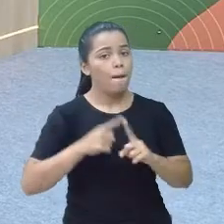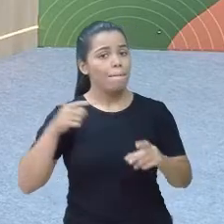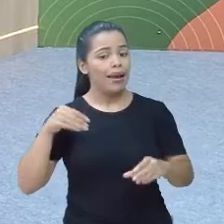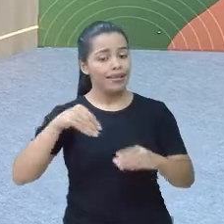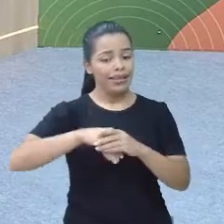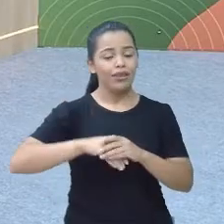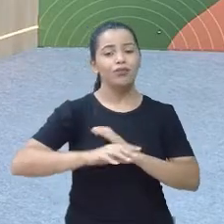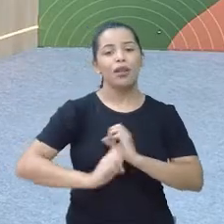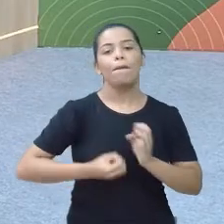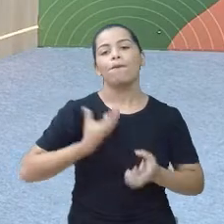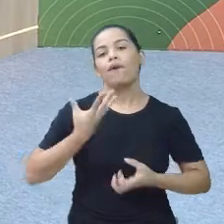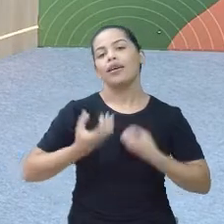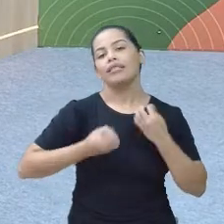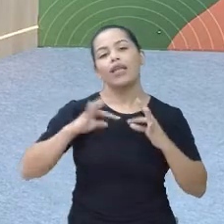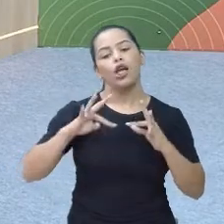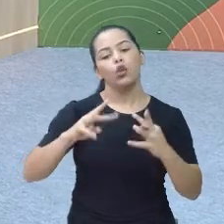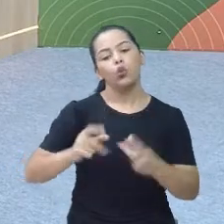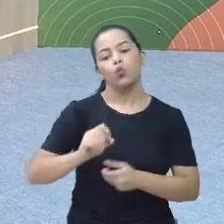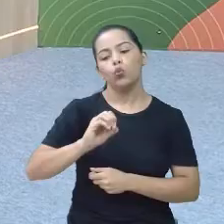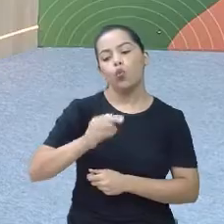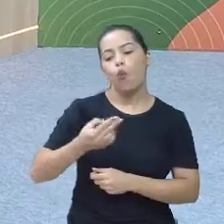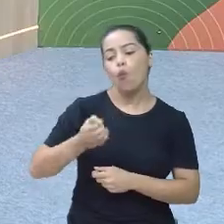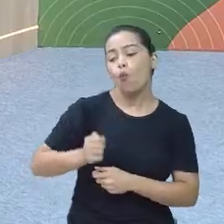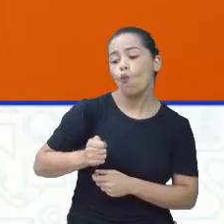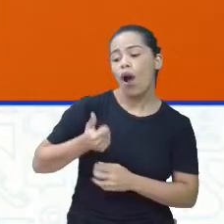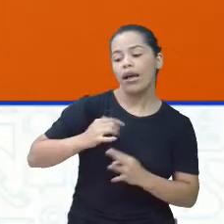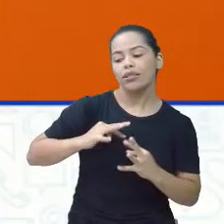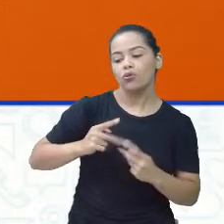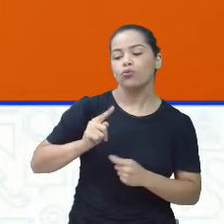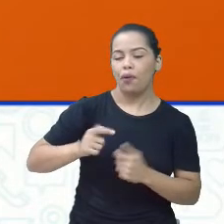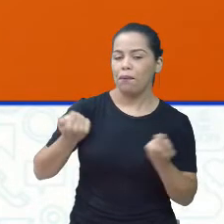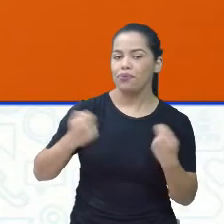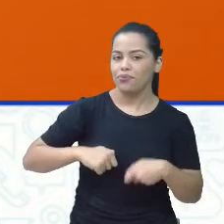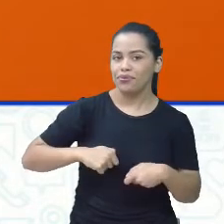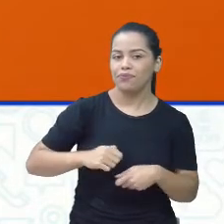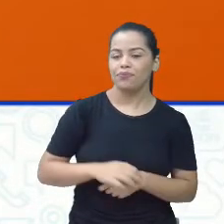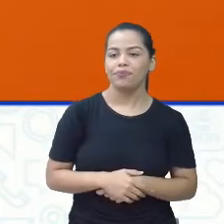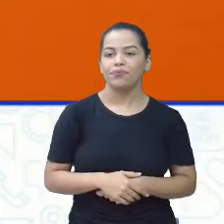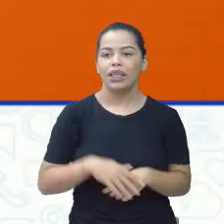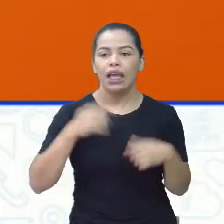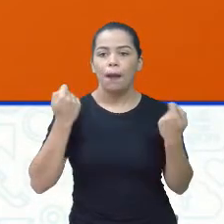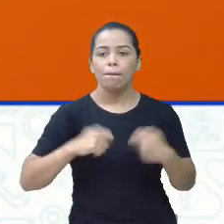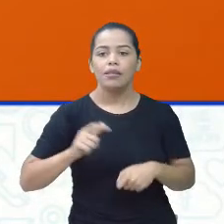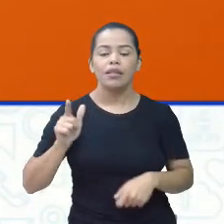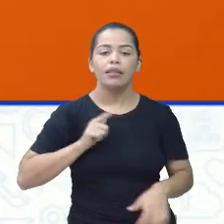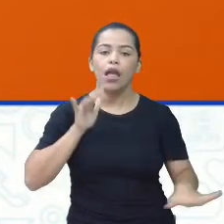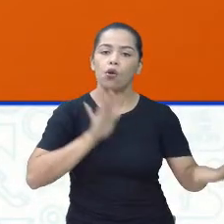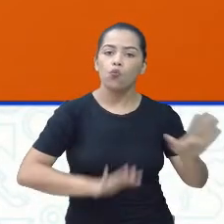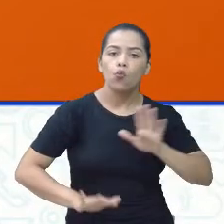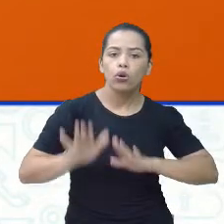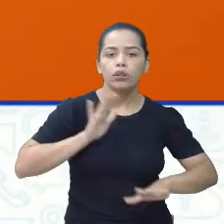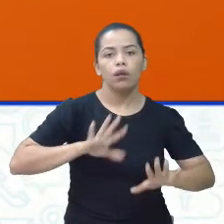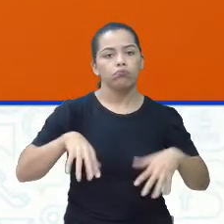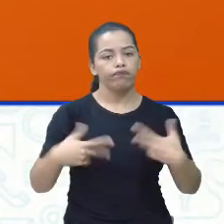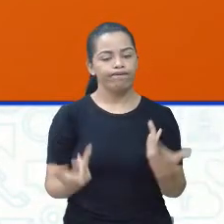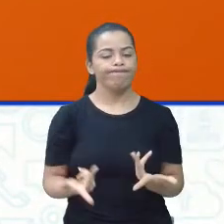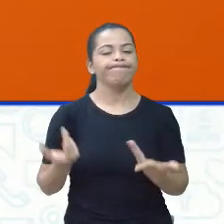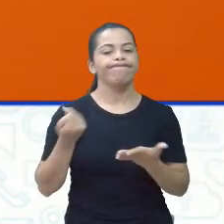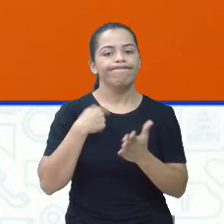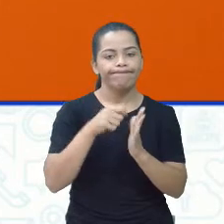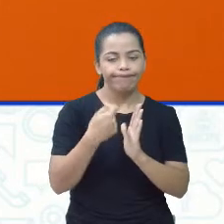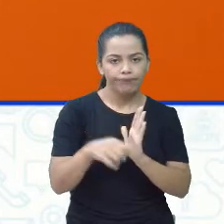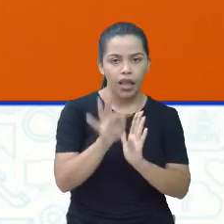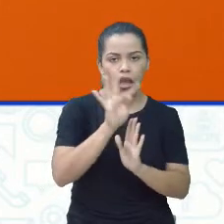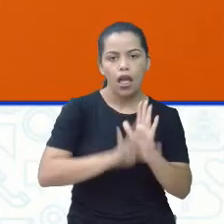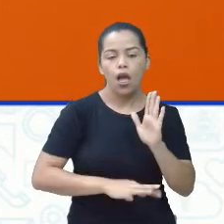quase tudo é possível. Mesmo tendo muito cuidado quando for escrever o texto, essas incongruências ainda podem acontecer. Por isso é